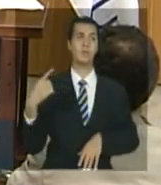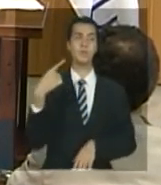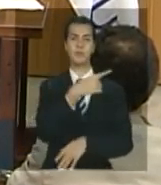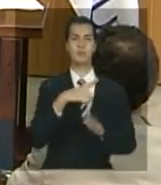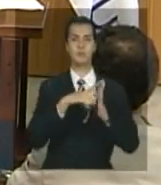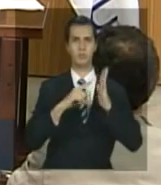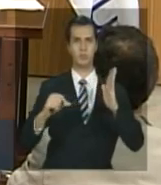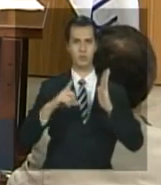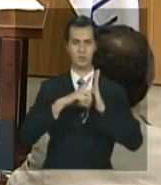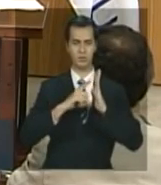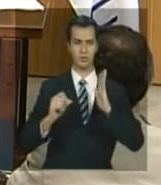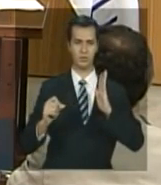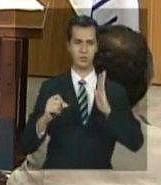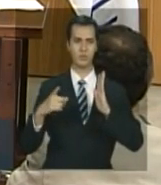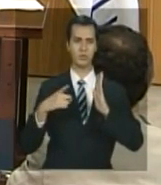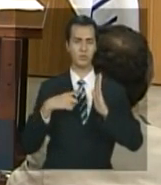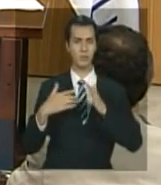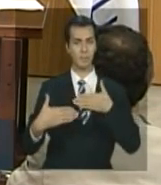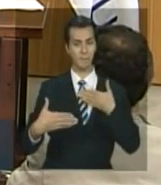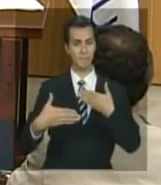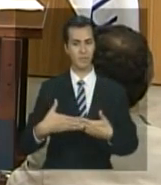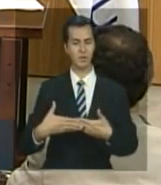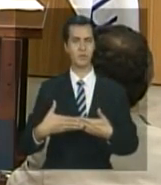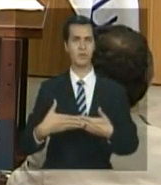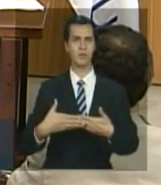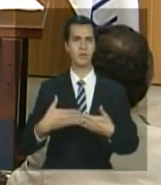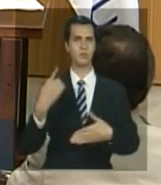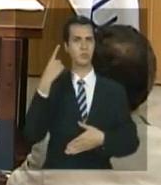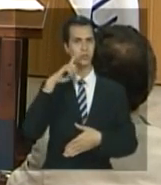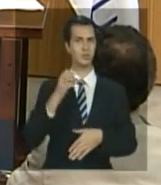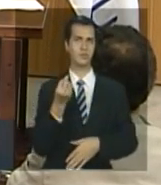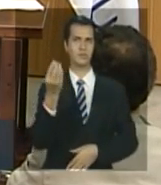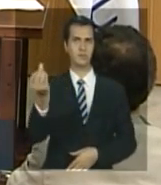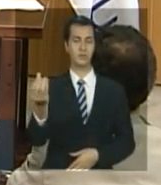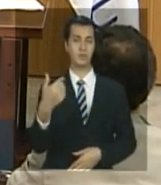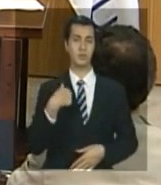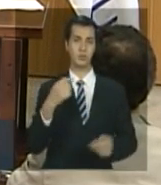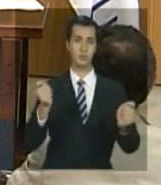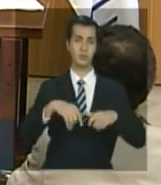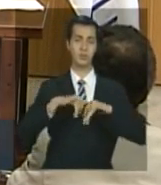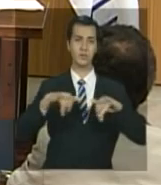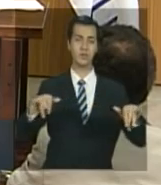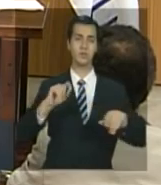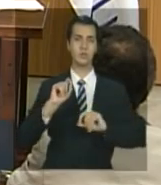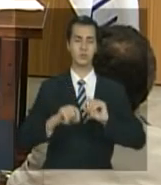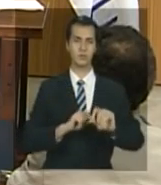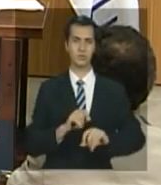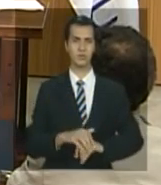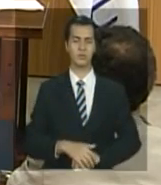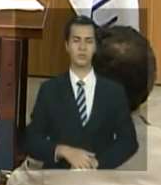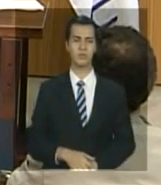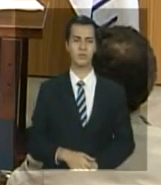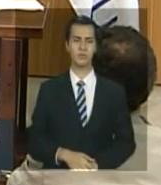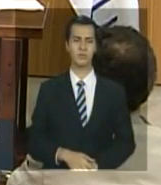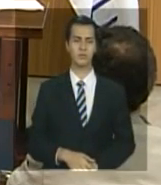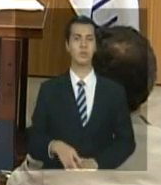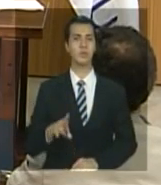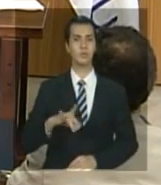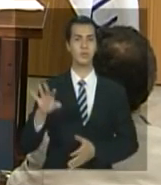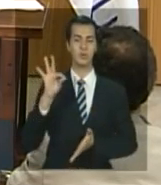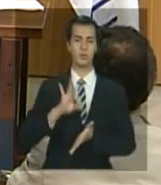e muito próxima à cúpula. O que eu posso lhe dizer é que nós teremos acordos a assinar na